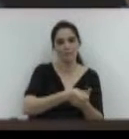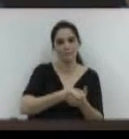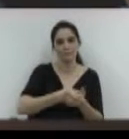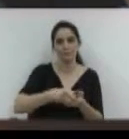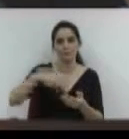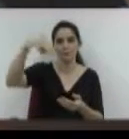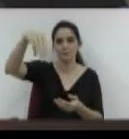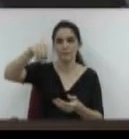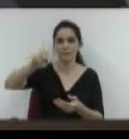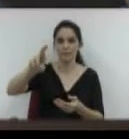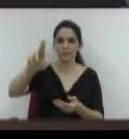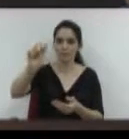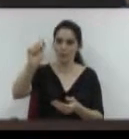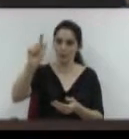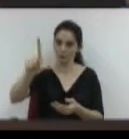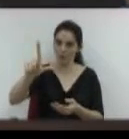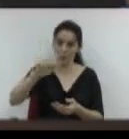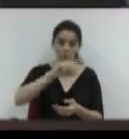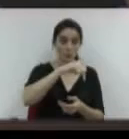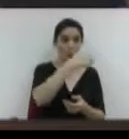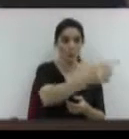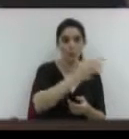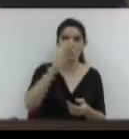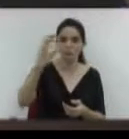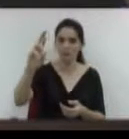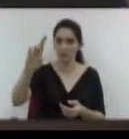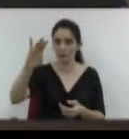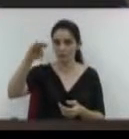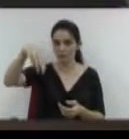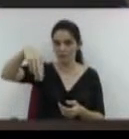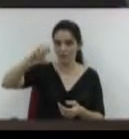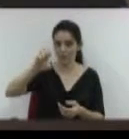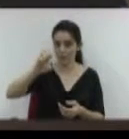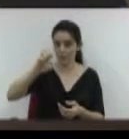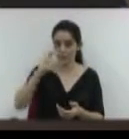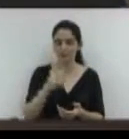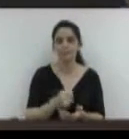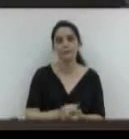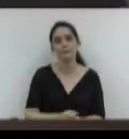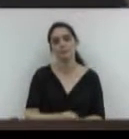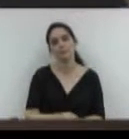uma queixa-crime. Tais alegações acabaram por